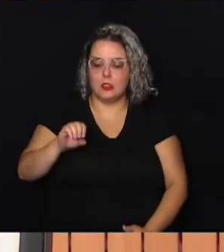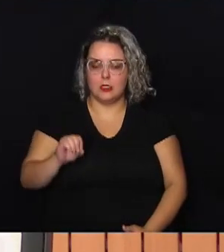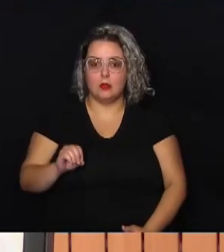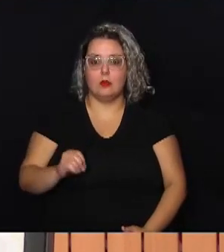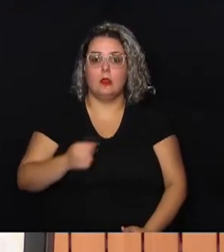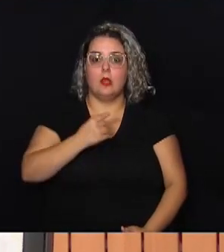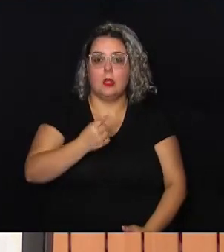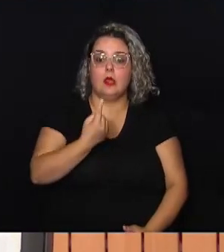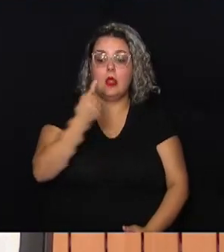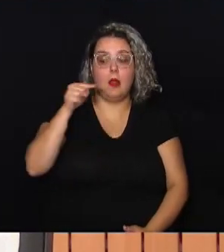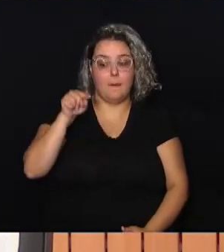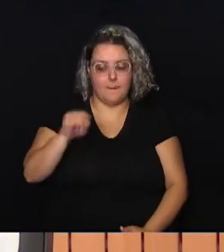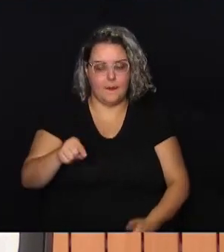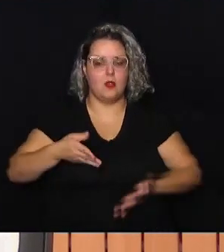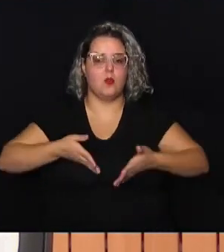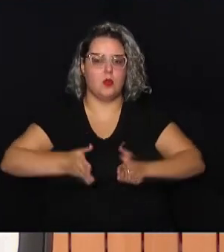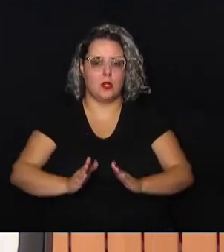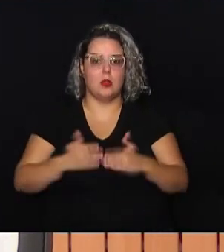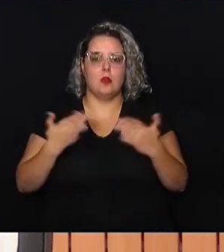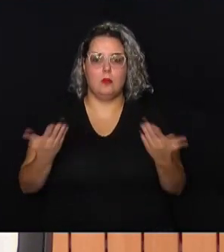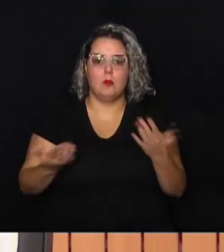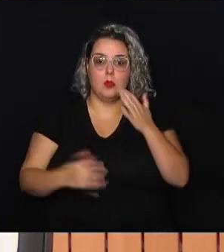nascidos. Bom,